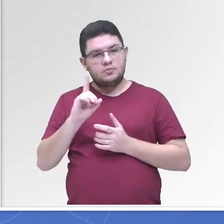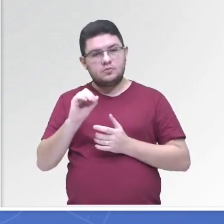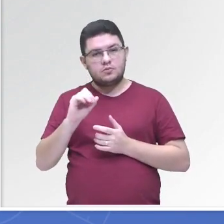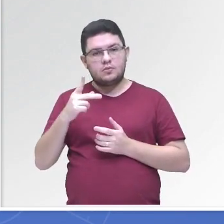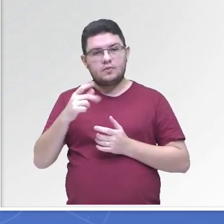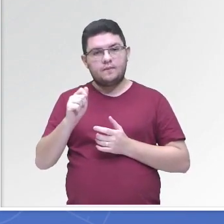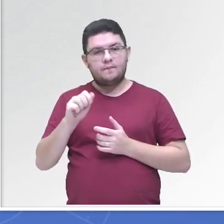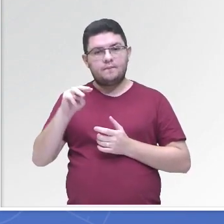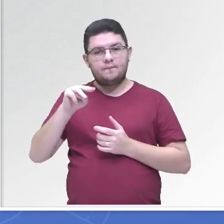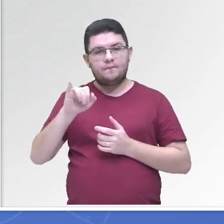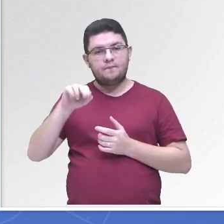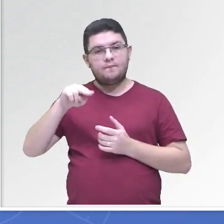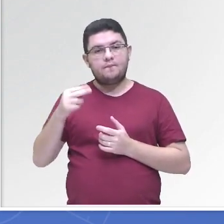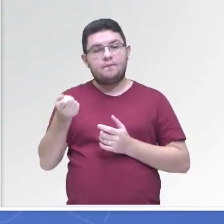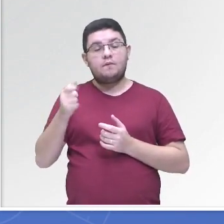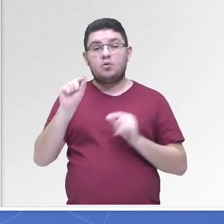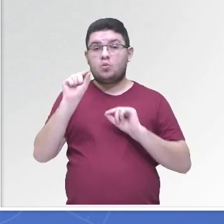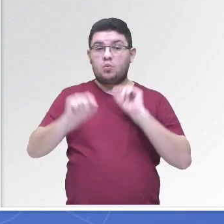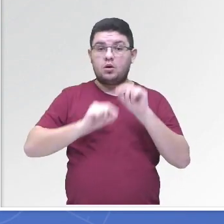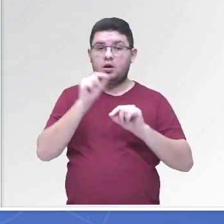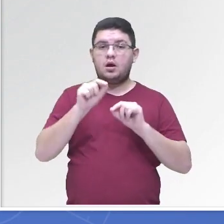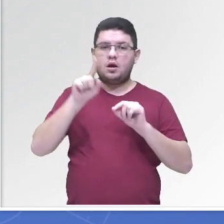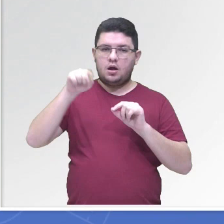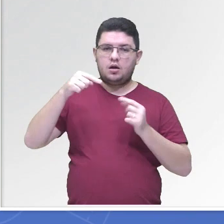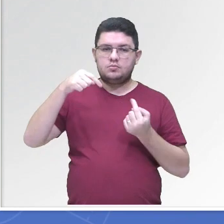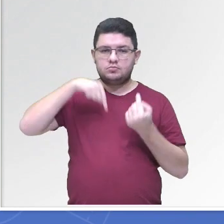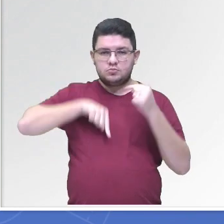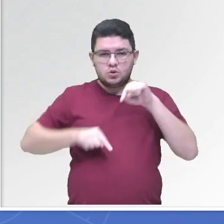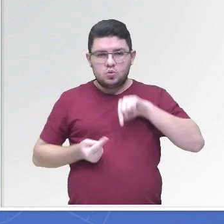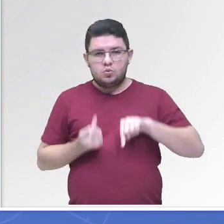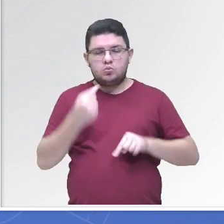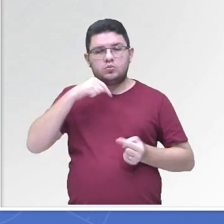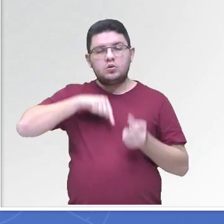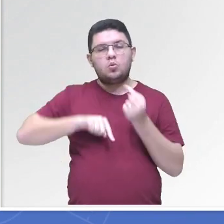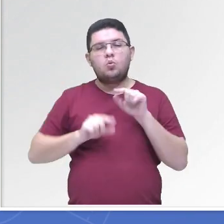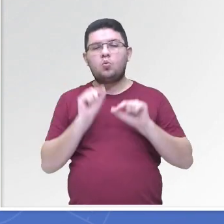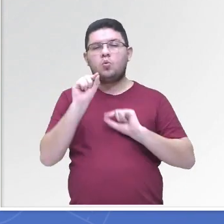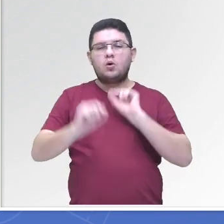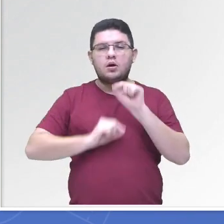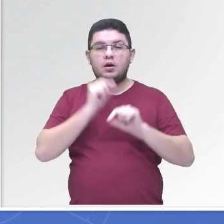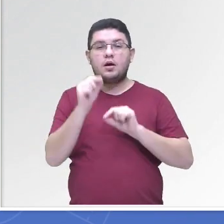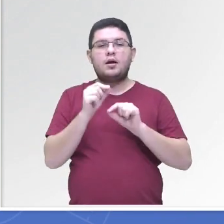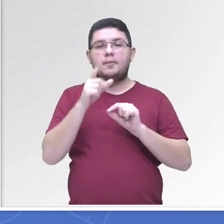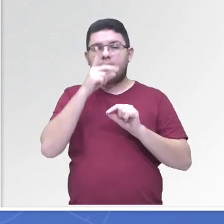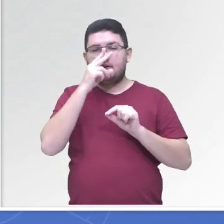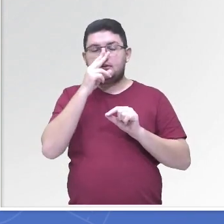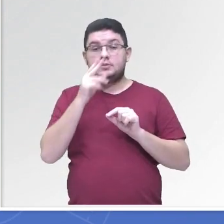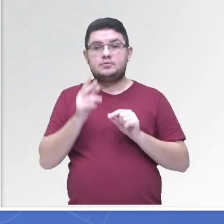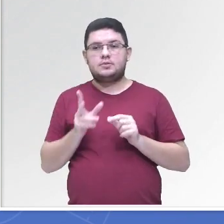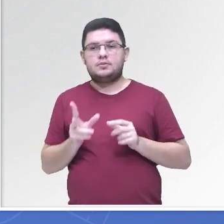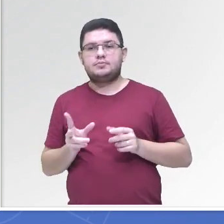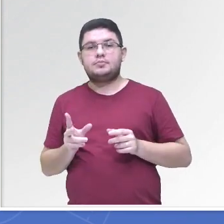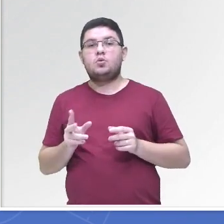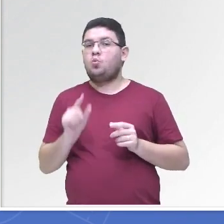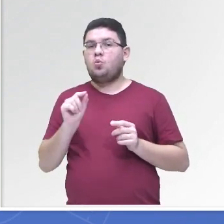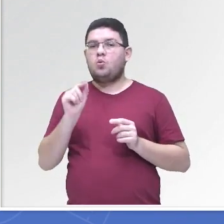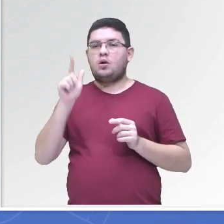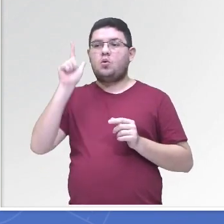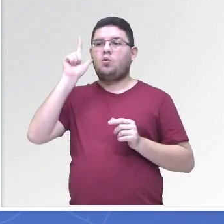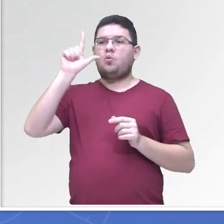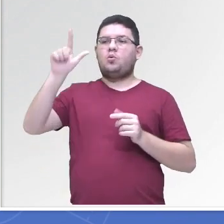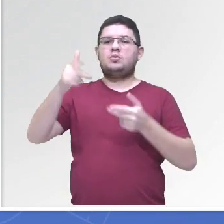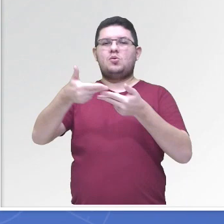dopamina, né? A dopamina é um hormônio responsável pela sensação de recompensa. Aí a gente tem também a